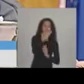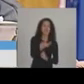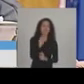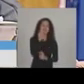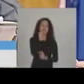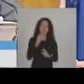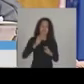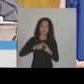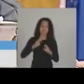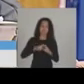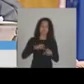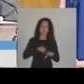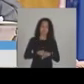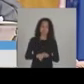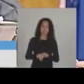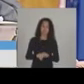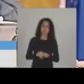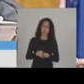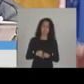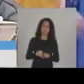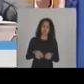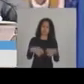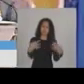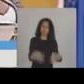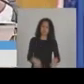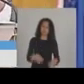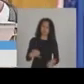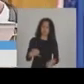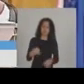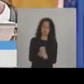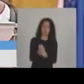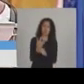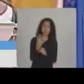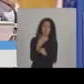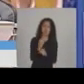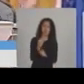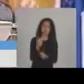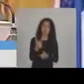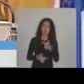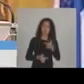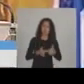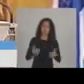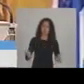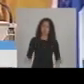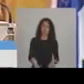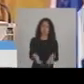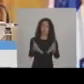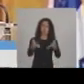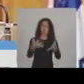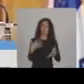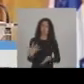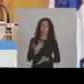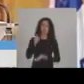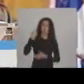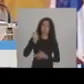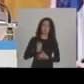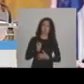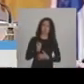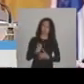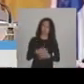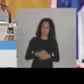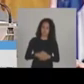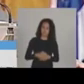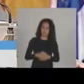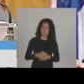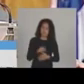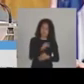40 anos 40 anos se dedicando a salvar vidas a e